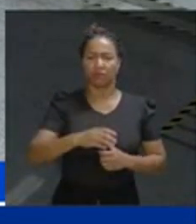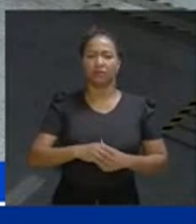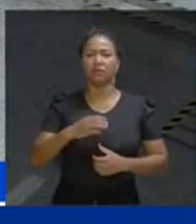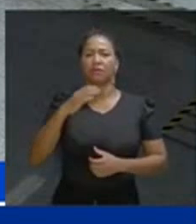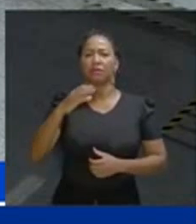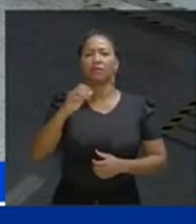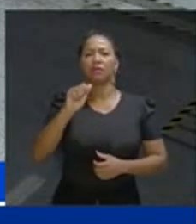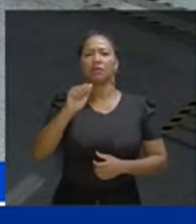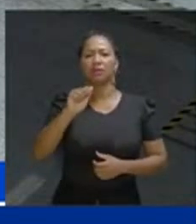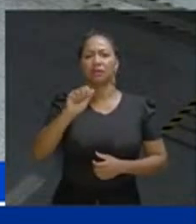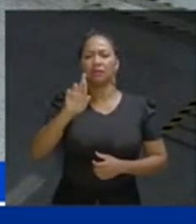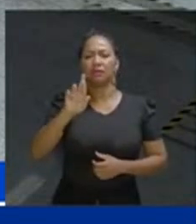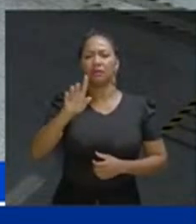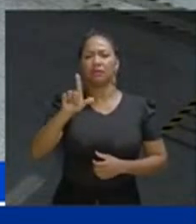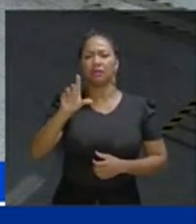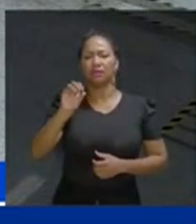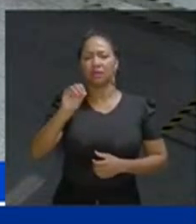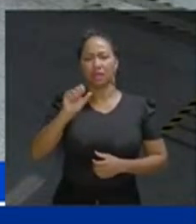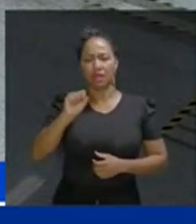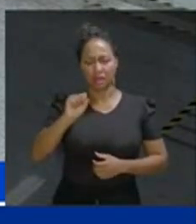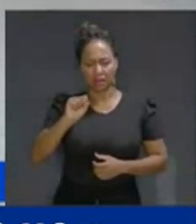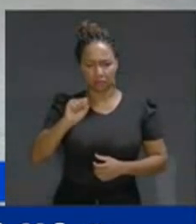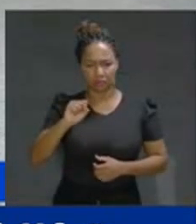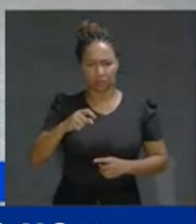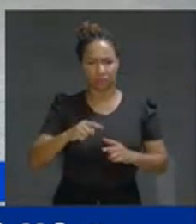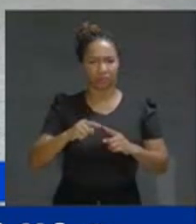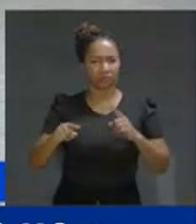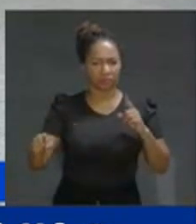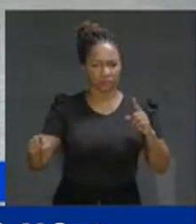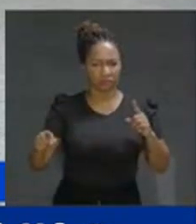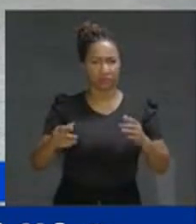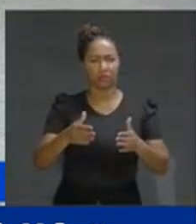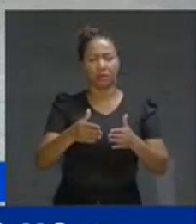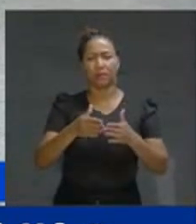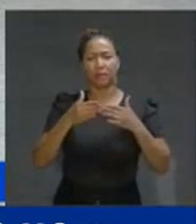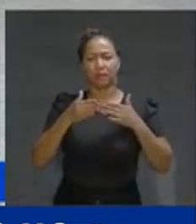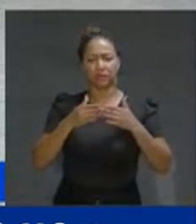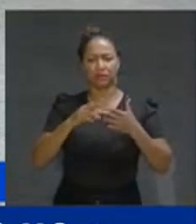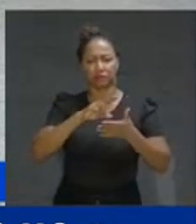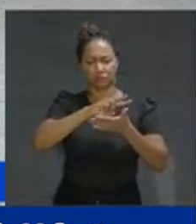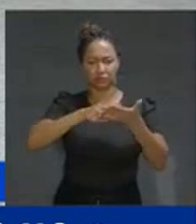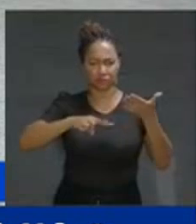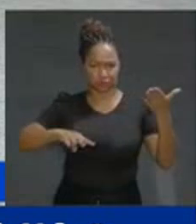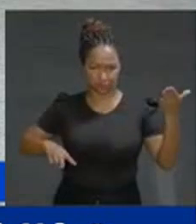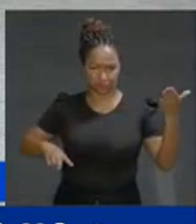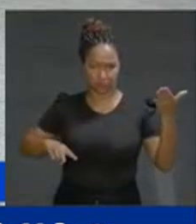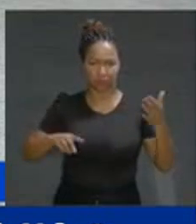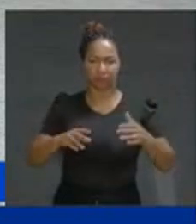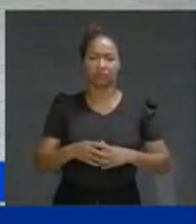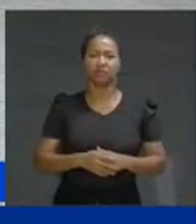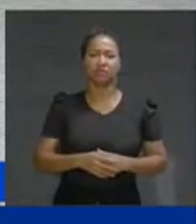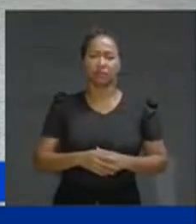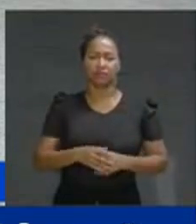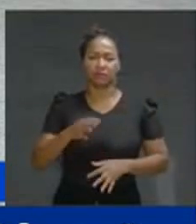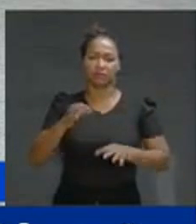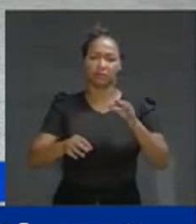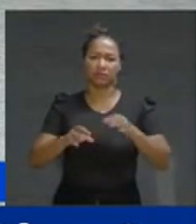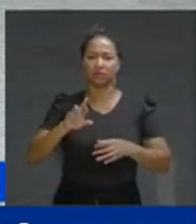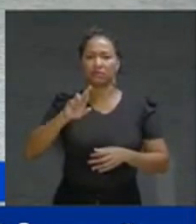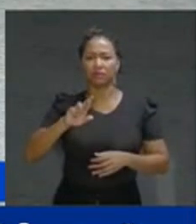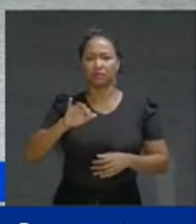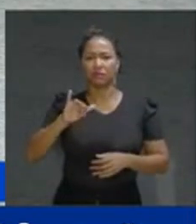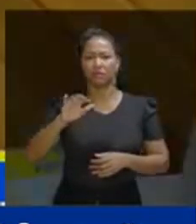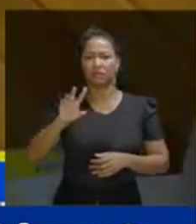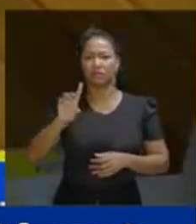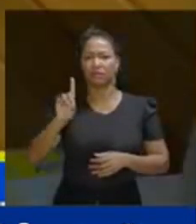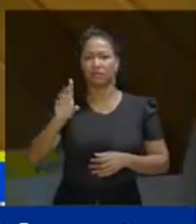Carlos Storck, que abriu a divergência, e em decorrência do pedido de vista feito pelo juiz Rivaldo Valente, eu tive a